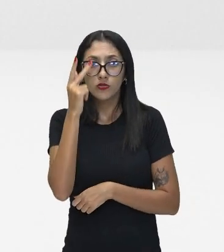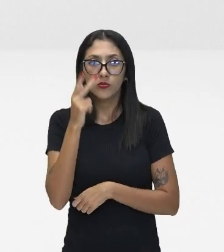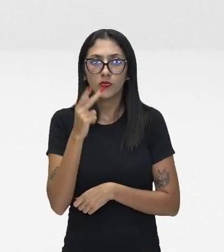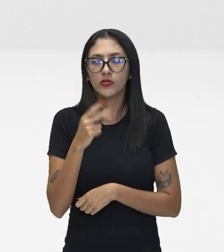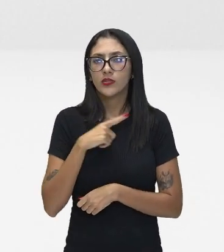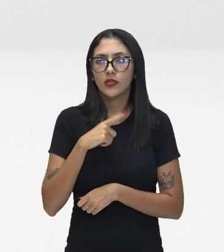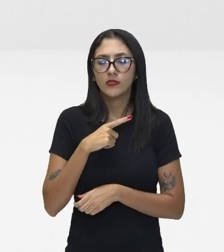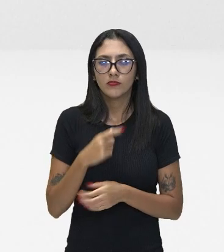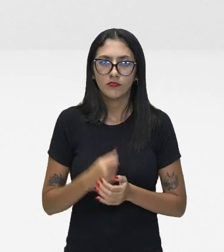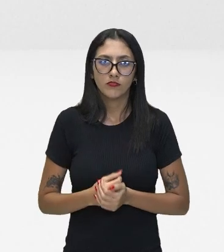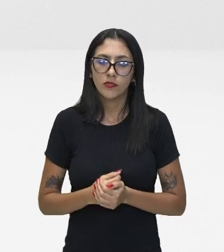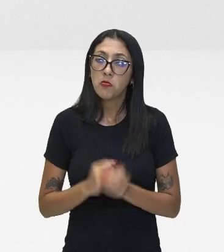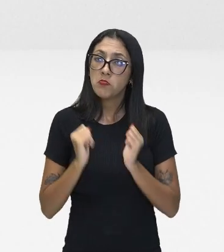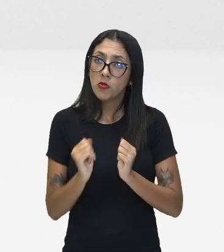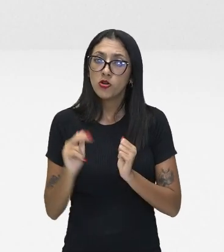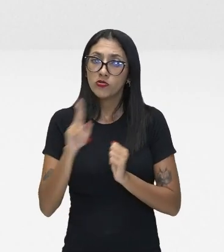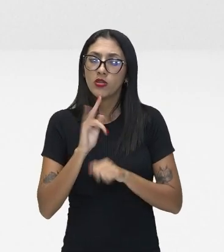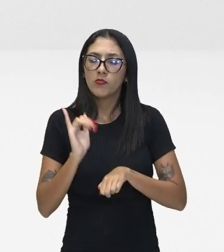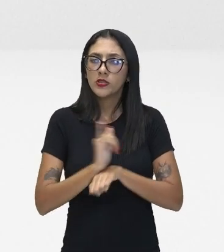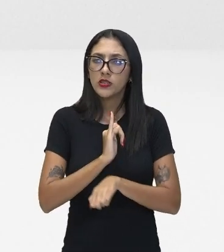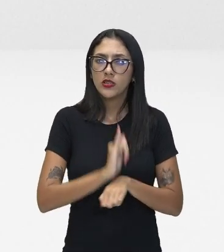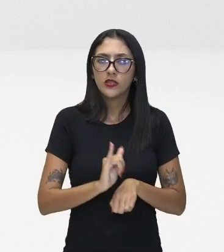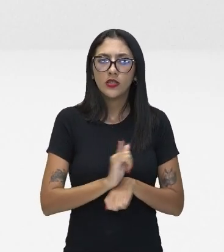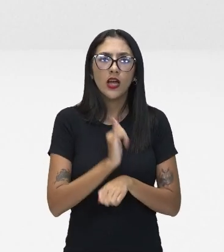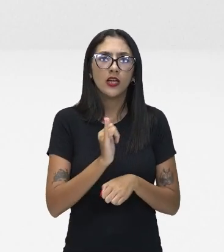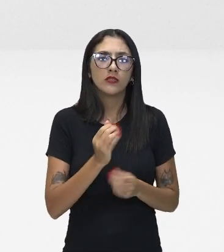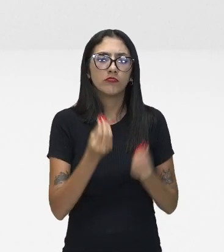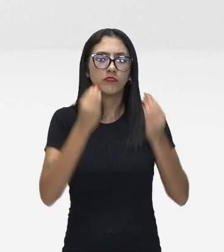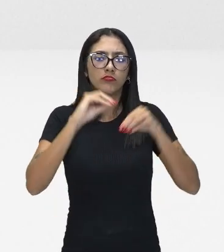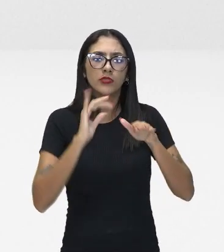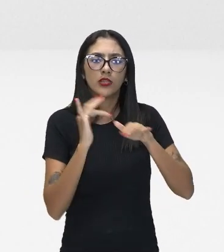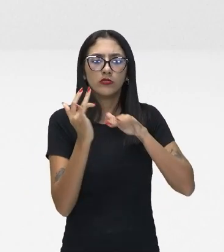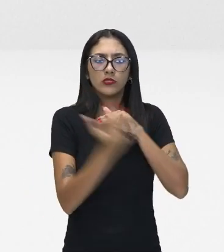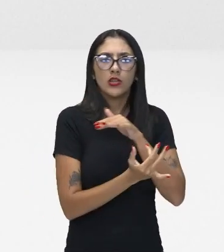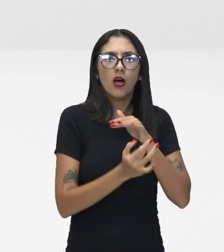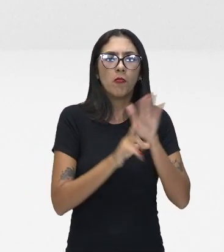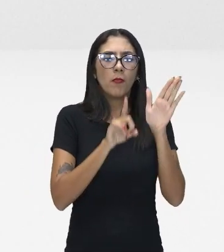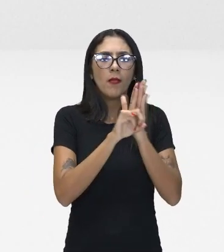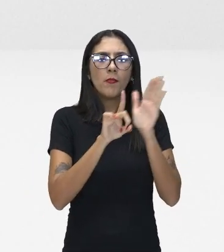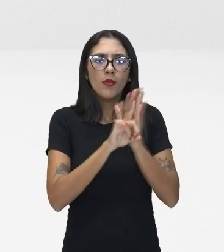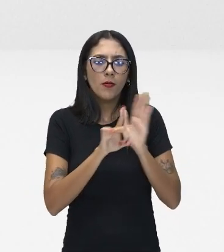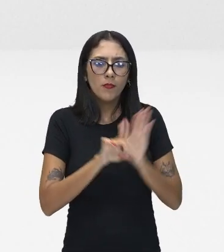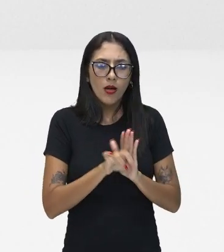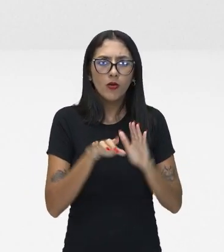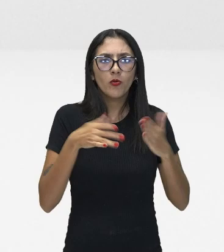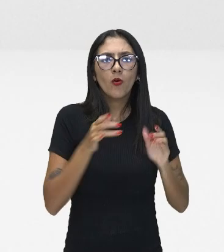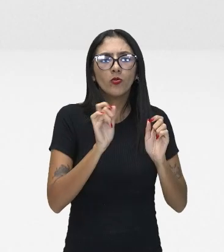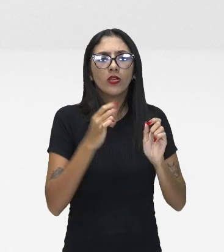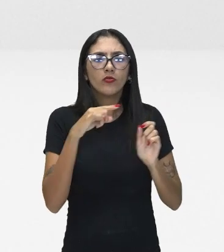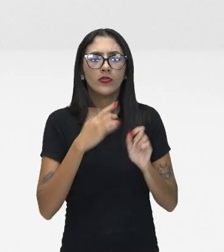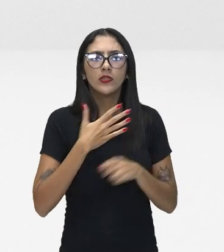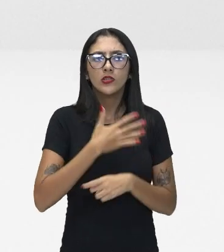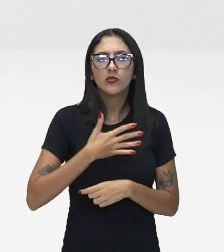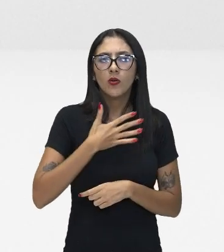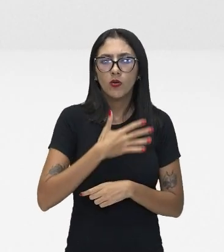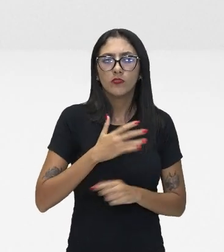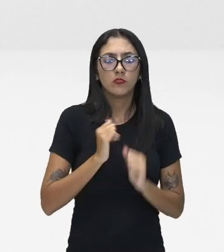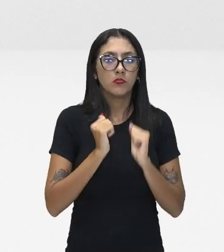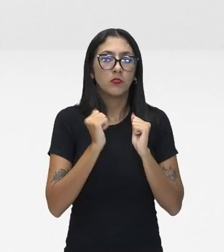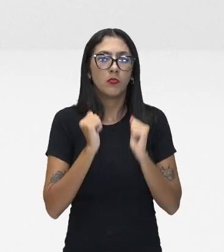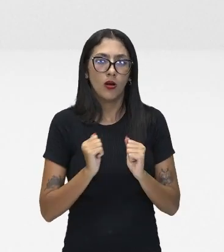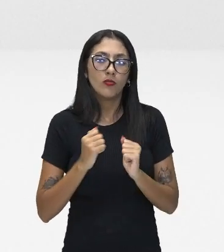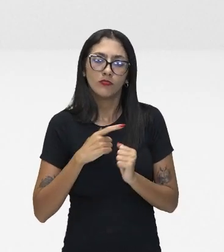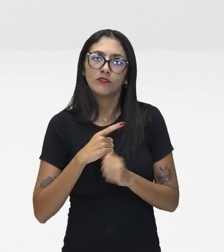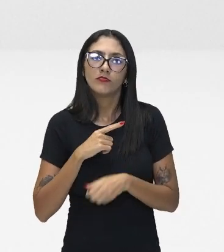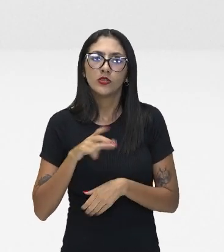uma enquete, né? É o que mais lhe agrada. Existem redes sociais que você consegue fazer enquetes. Das redes sociais que a gente